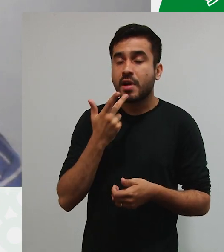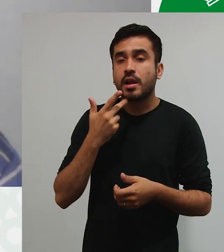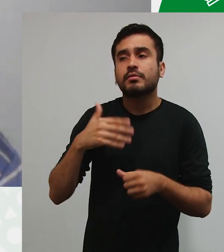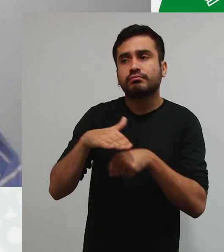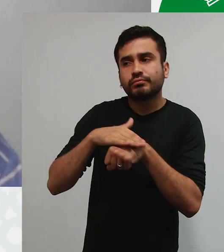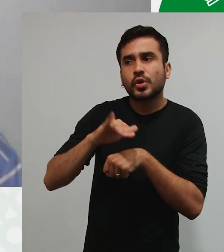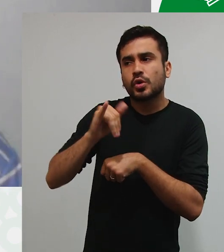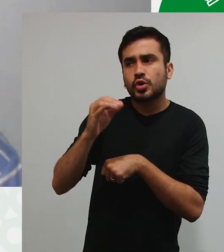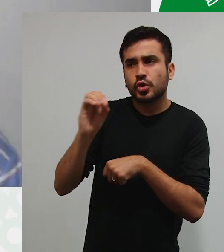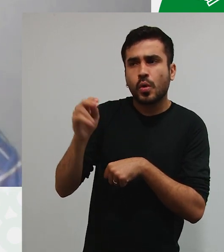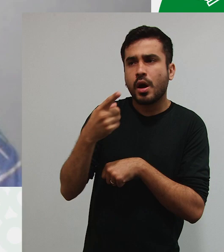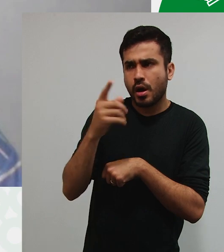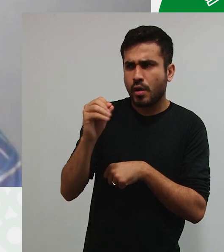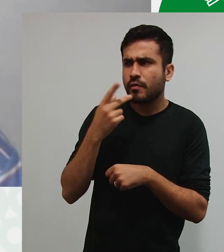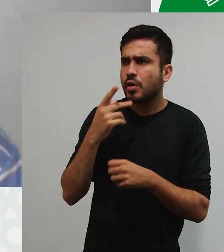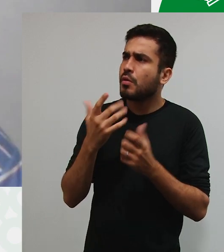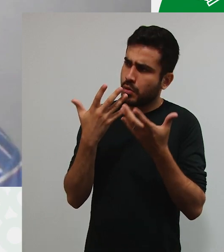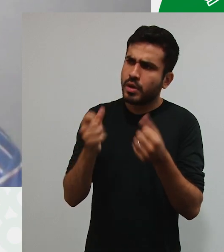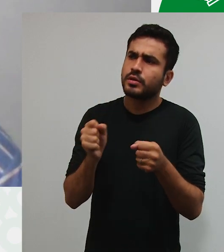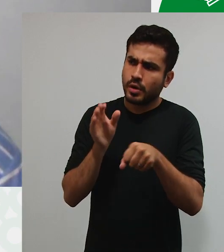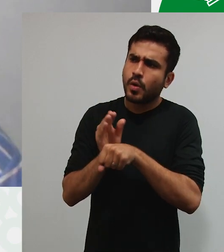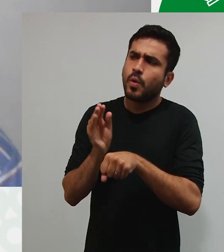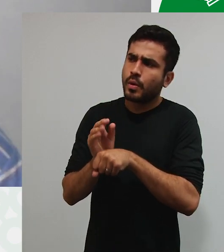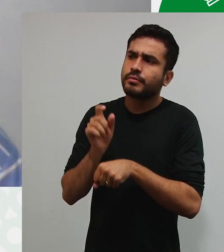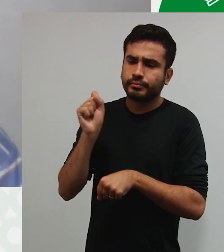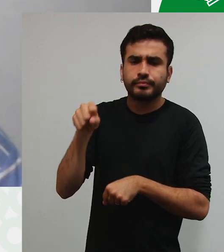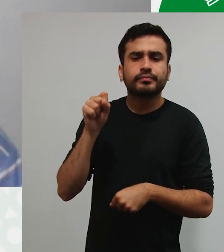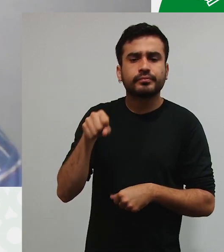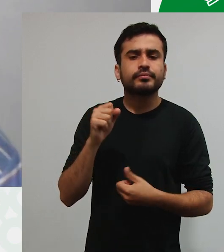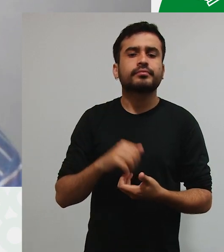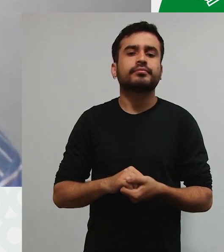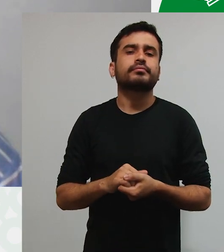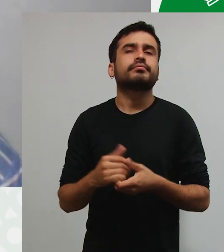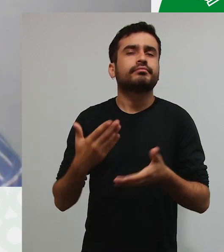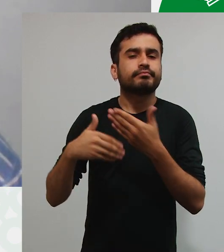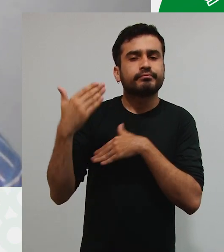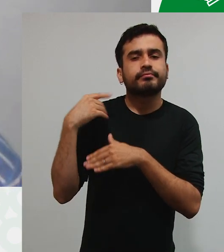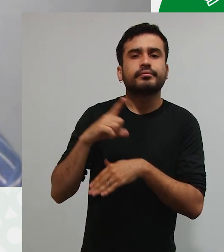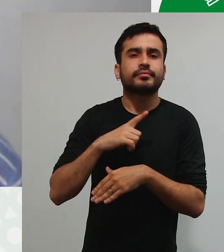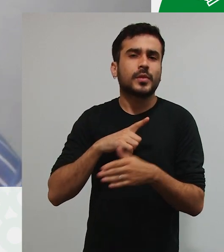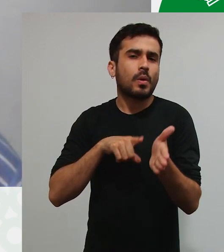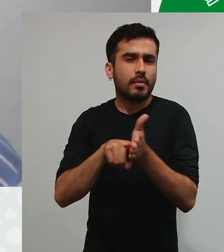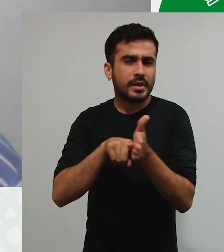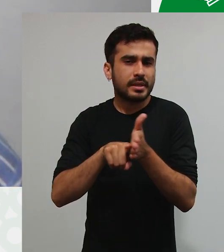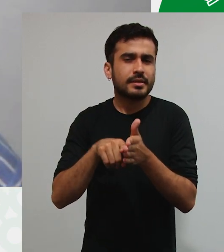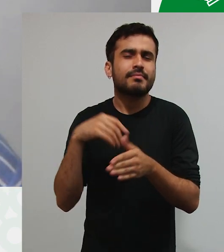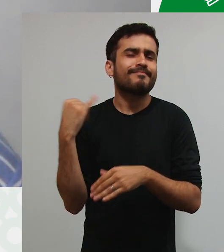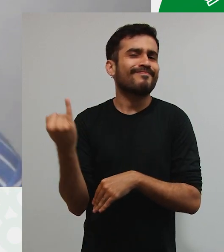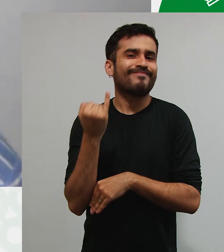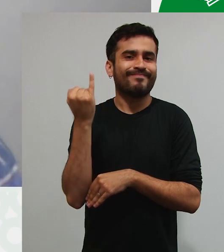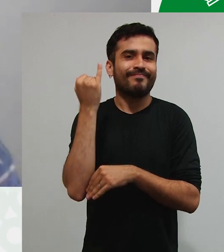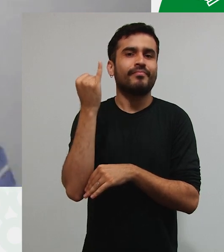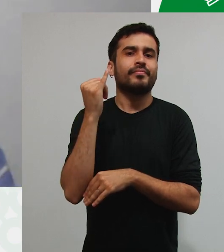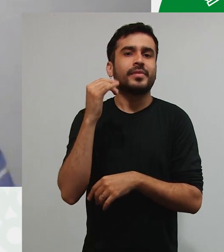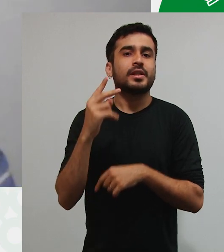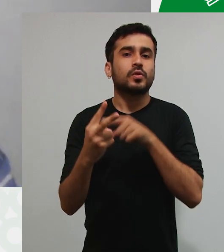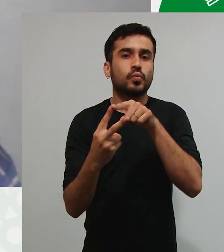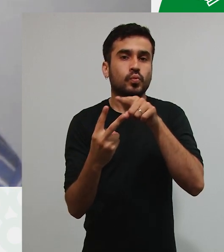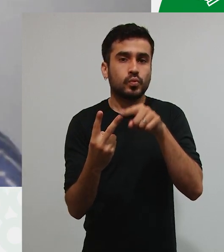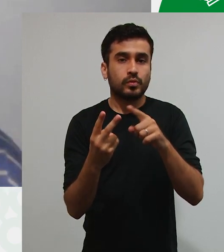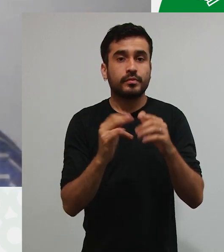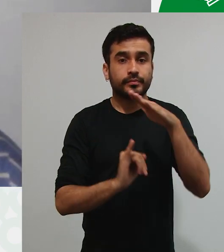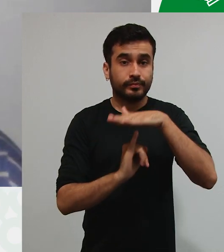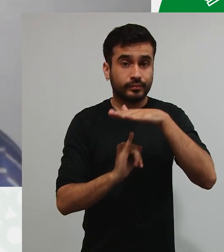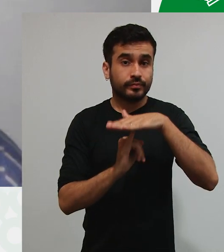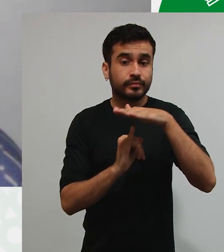muito importante, que ela trabalhava com 2 instituições que atenderam crianças que estavam em situação de vulnerabilidade social durante o